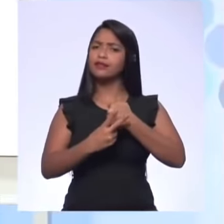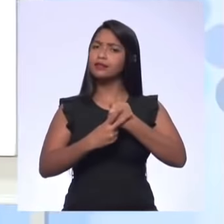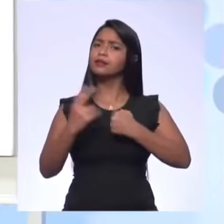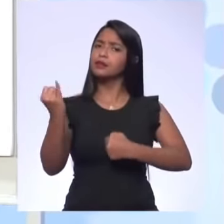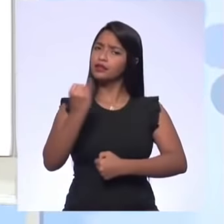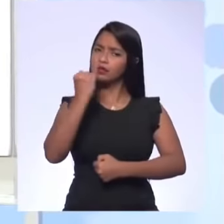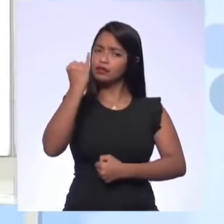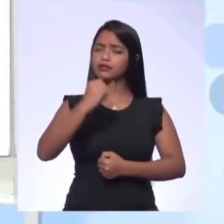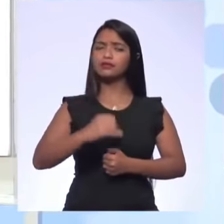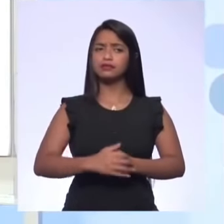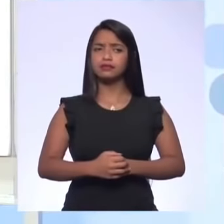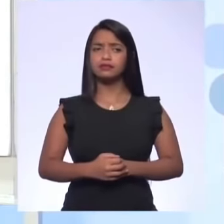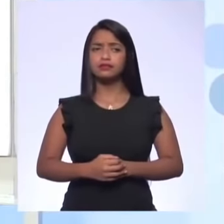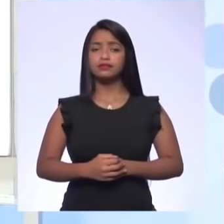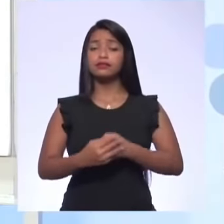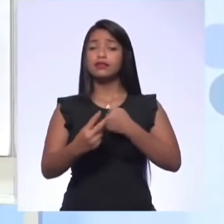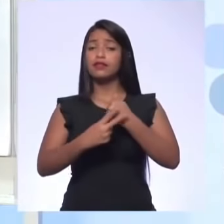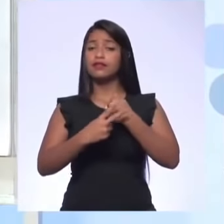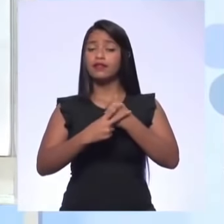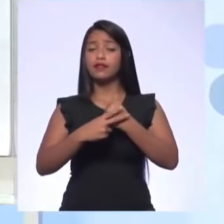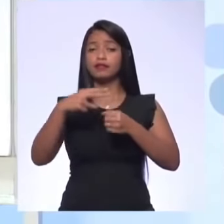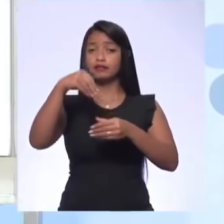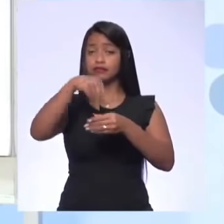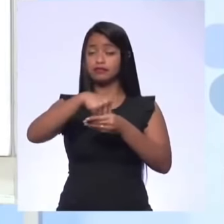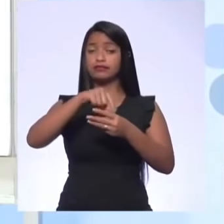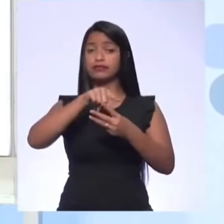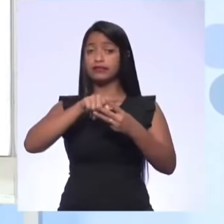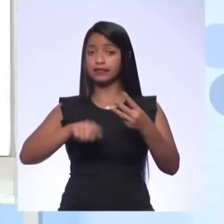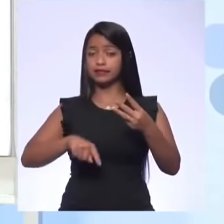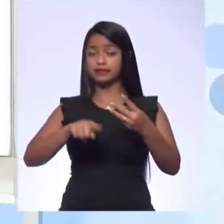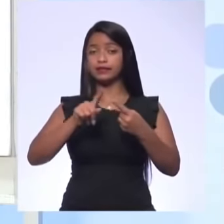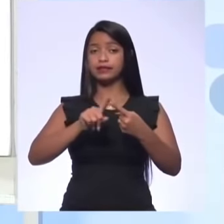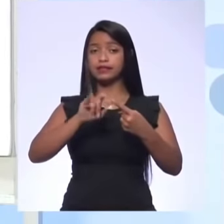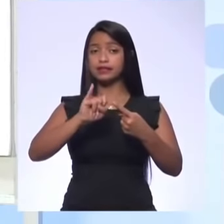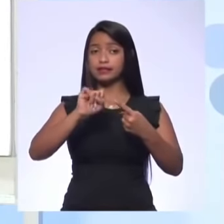O is, essa caneta não está boa, o am,